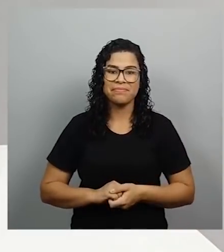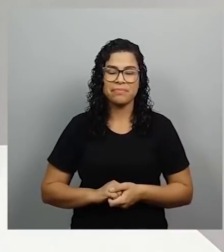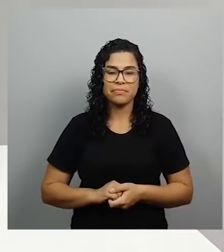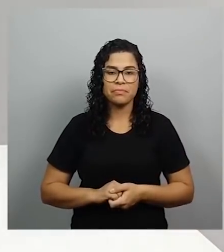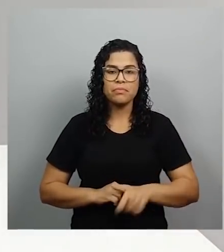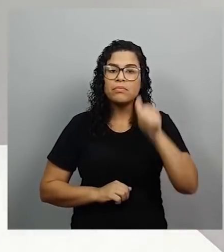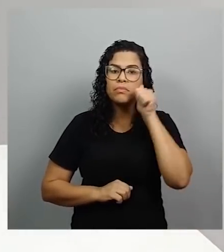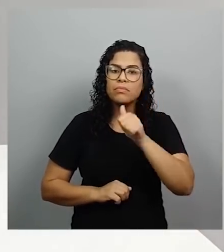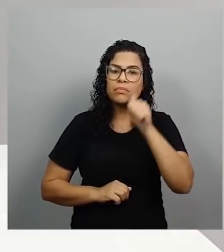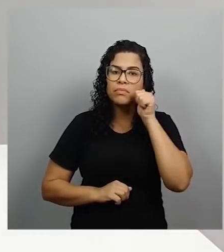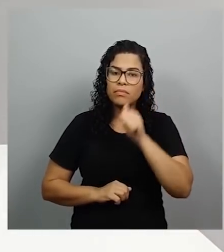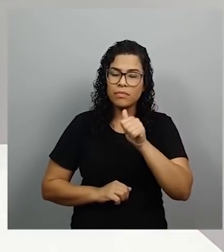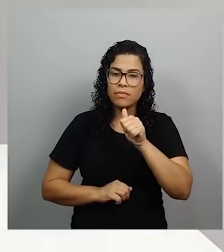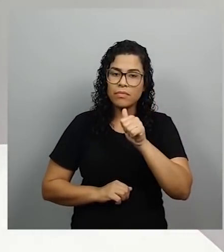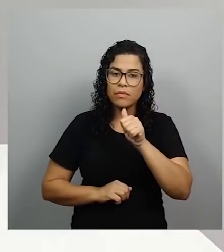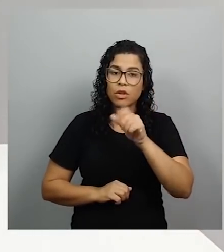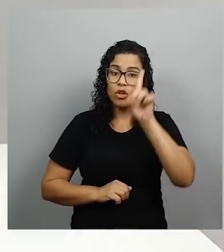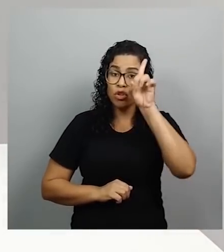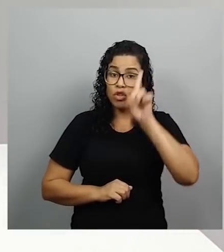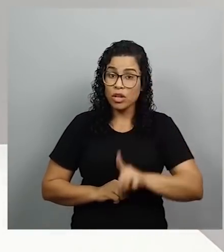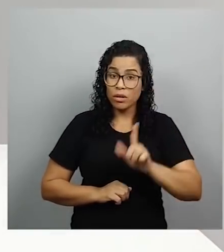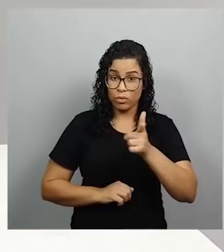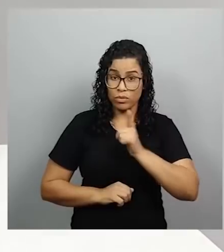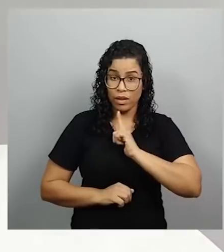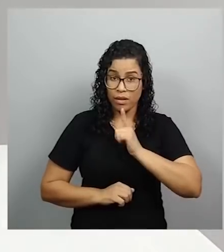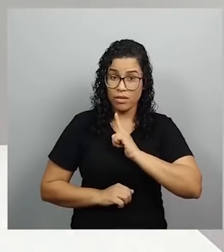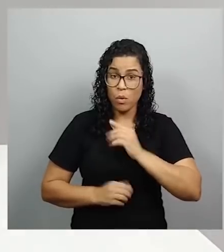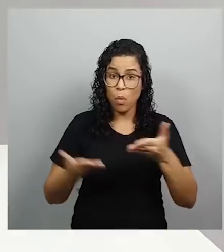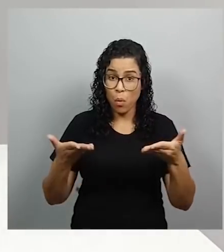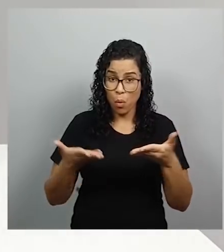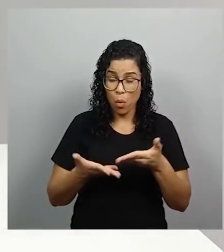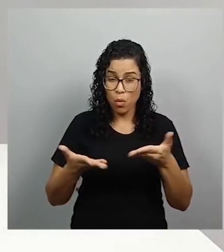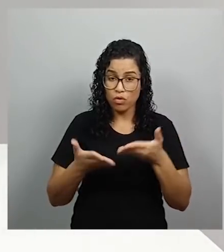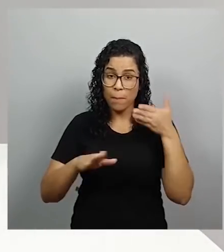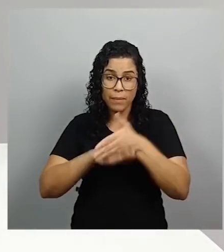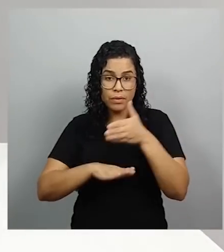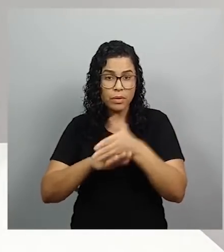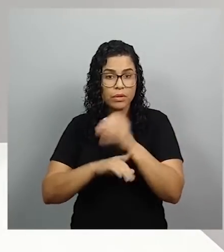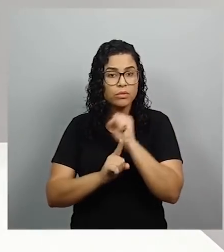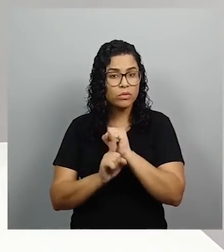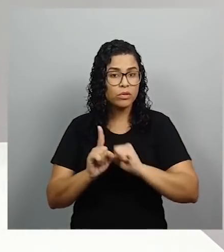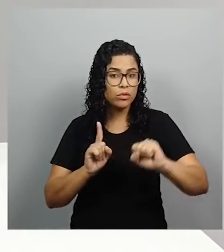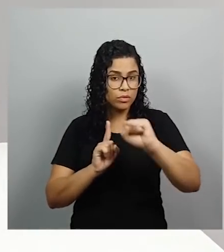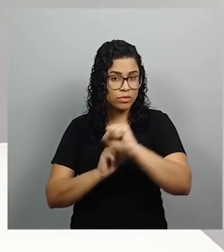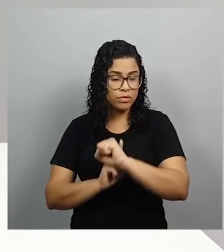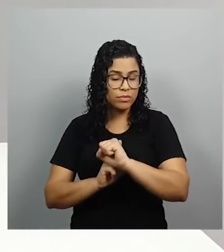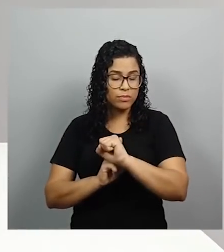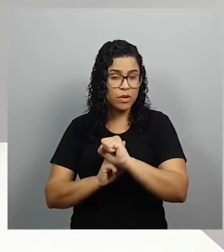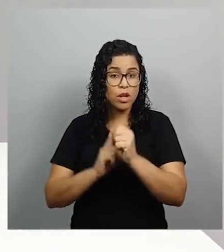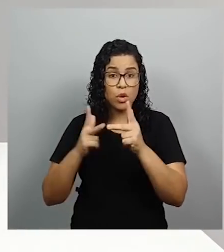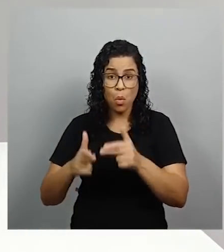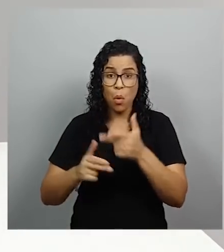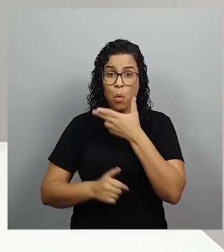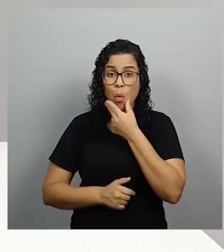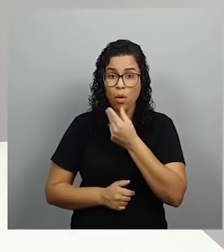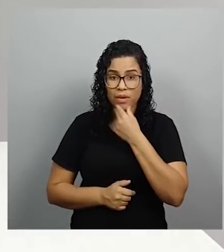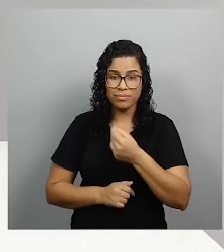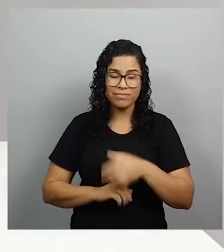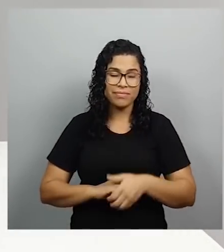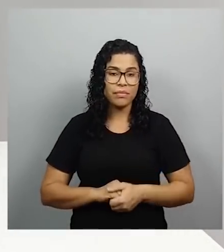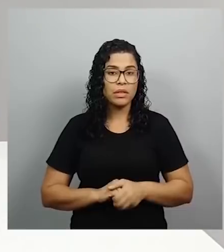As mulheres possuem os mesmos direitos à participação na sociedade nos dias de hoje que os homens? Se a